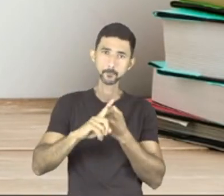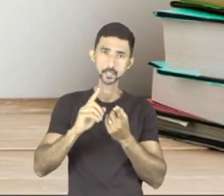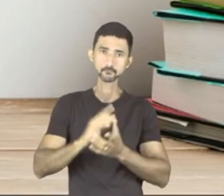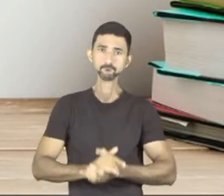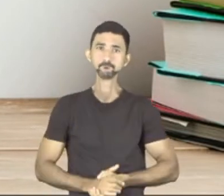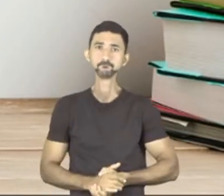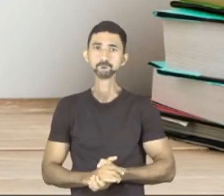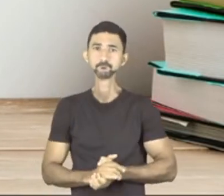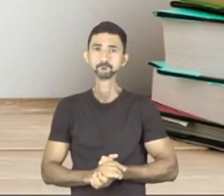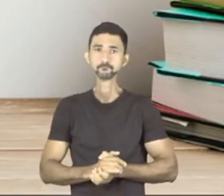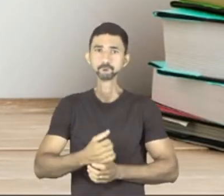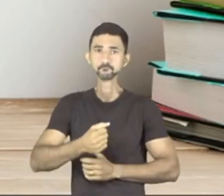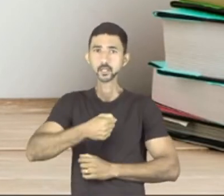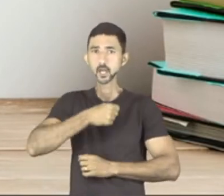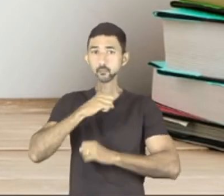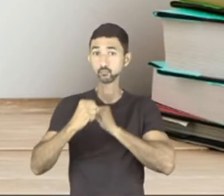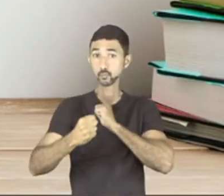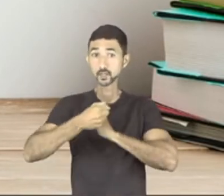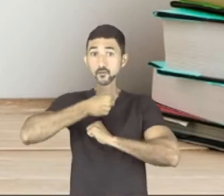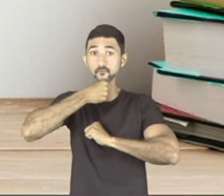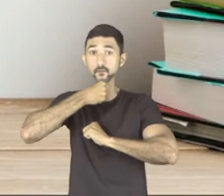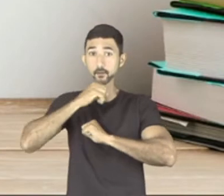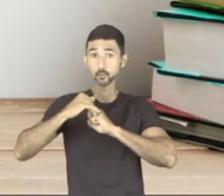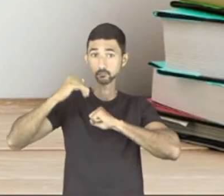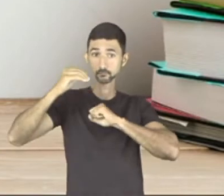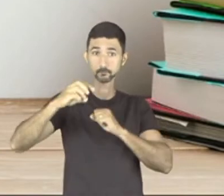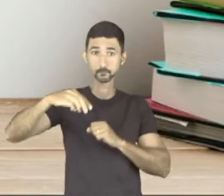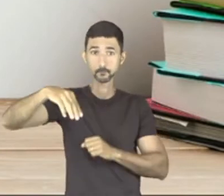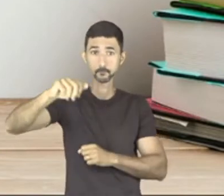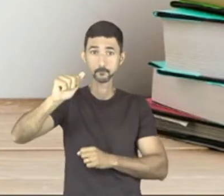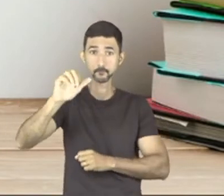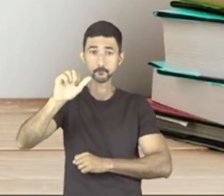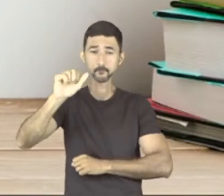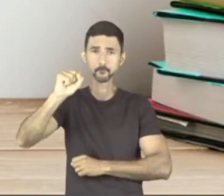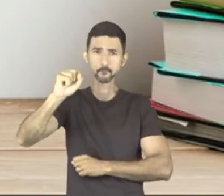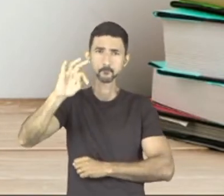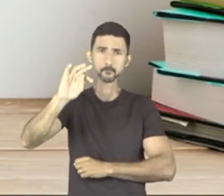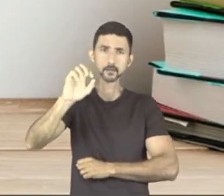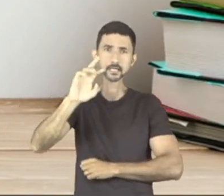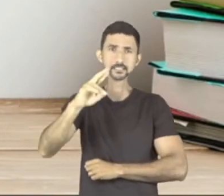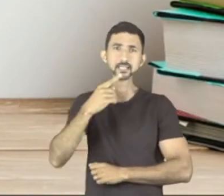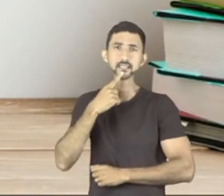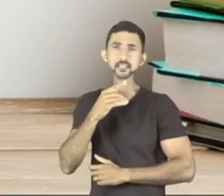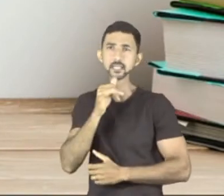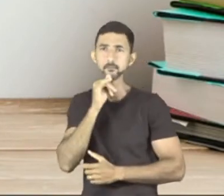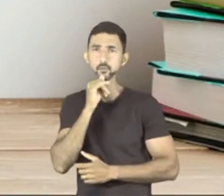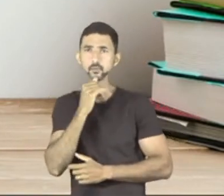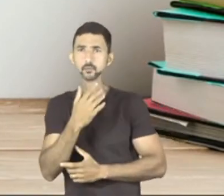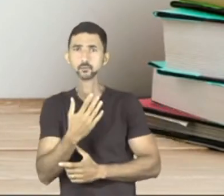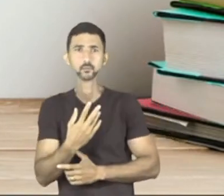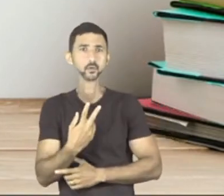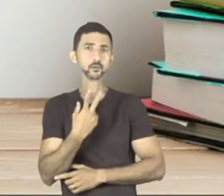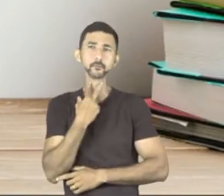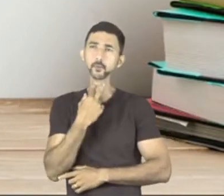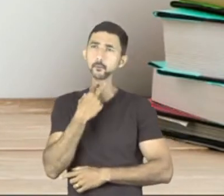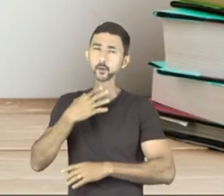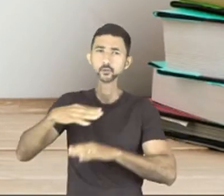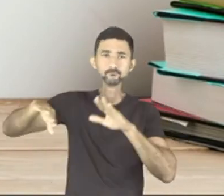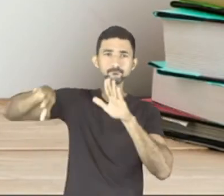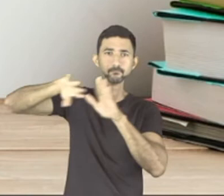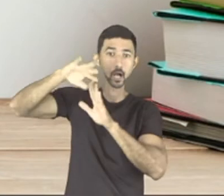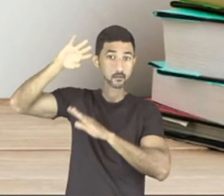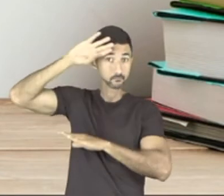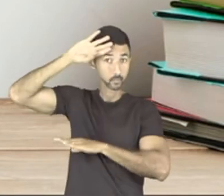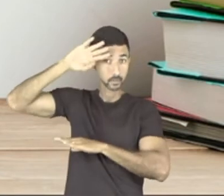os lutadores mais velhos, que a gente chama de Master, não é permitido chutes na cabeça, golpes